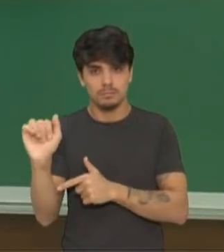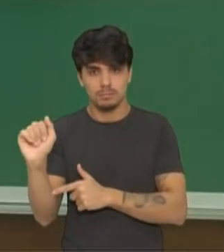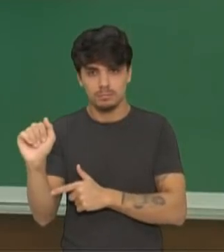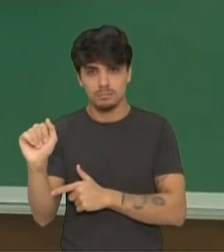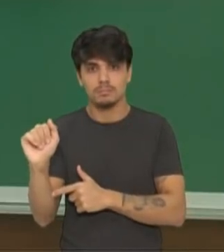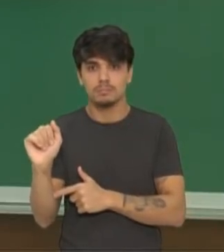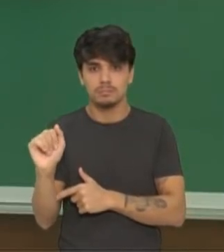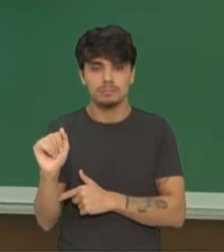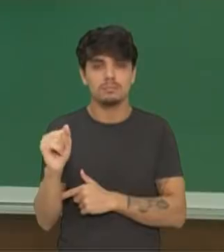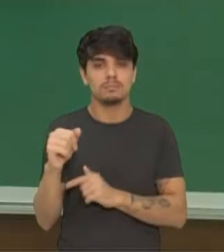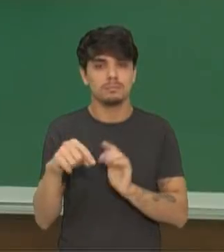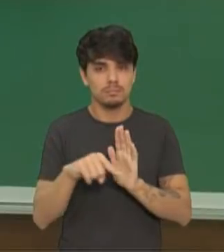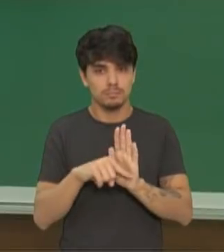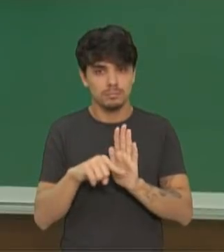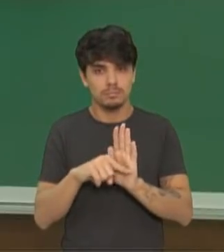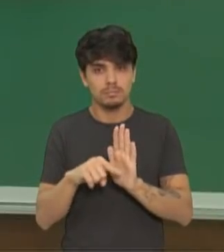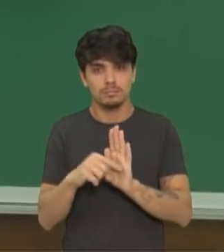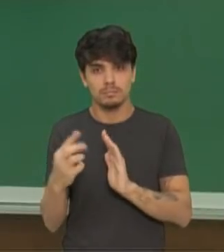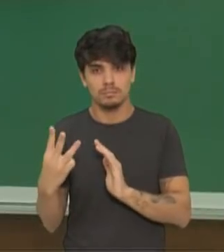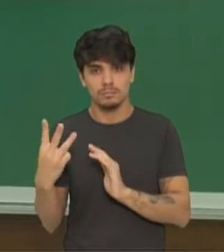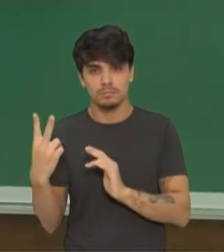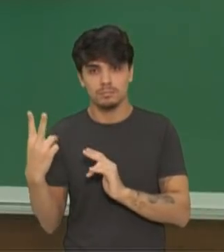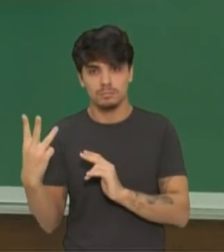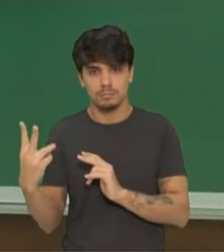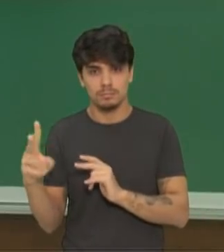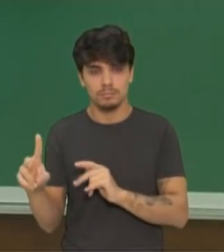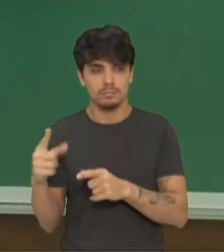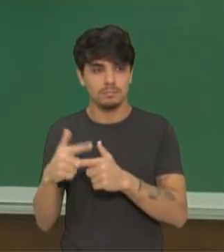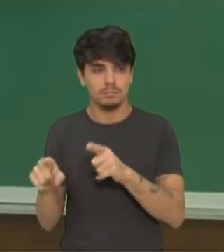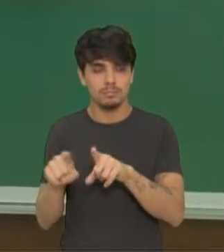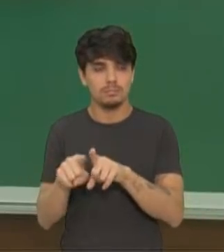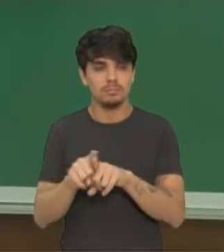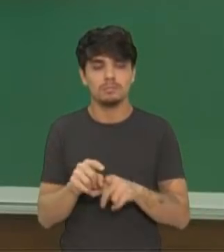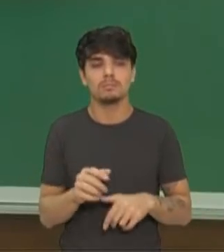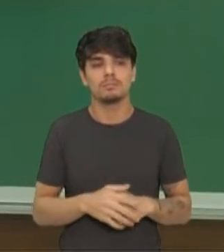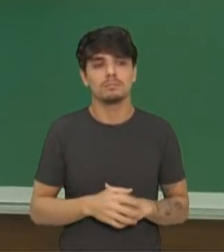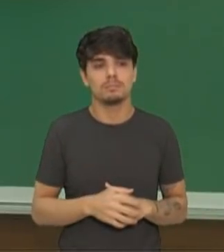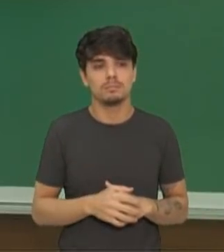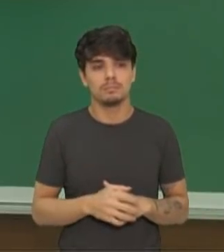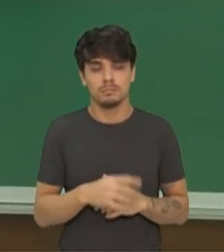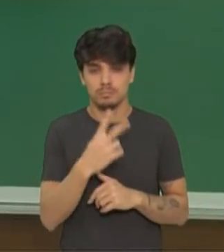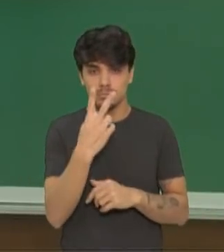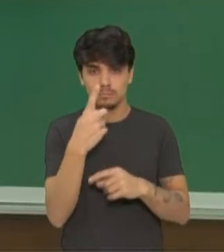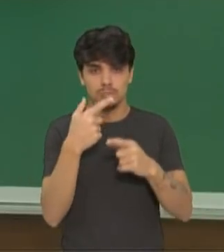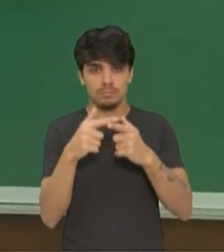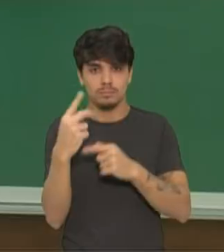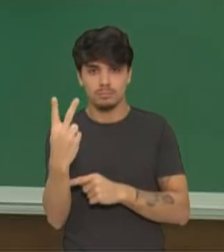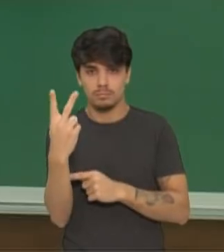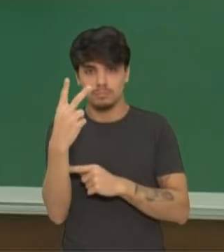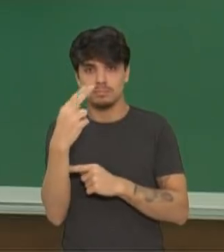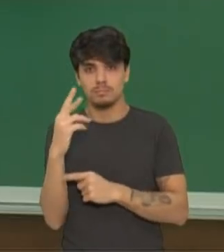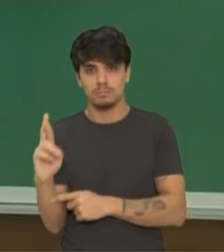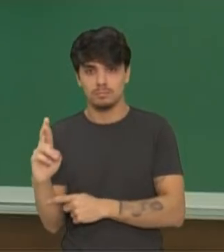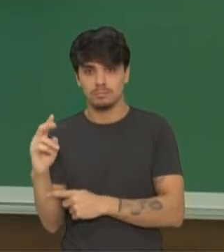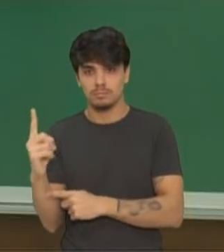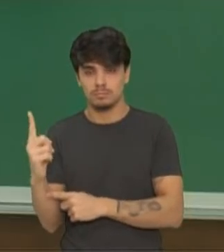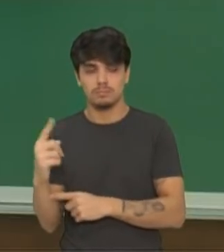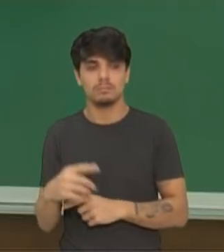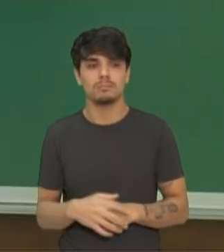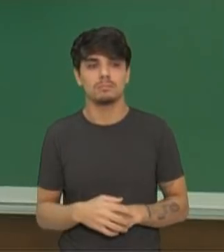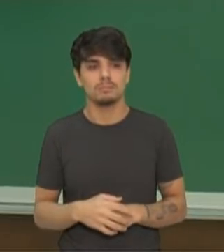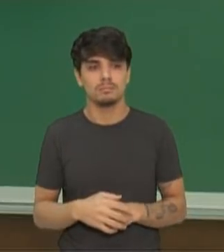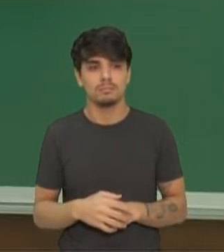vou dividir o menos 32. Aqui, 2 divididos por 2 dá 1. Sinais diferentes